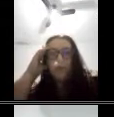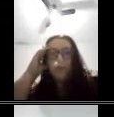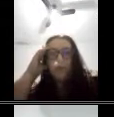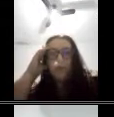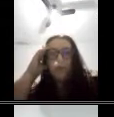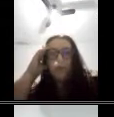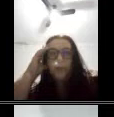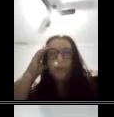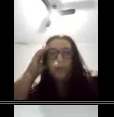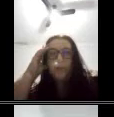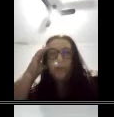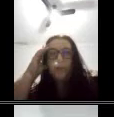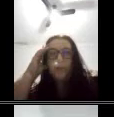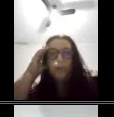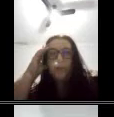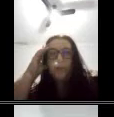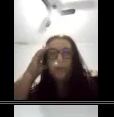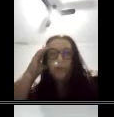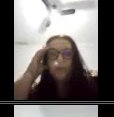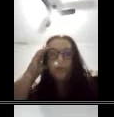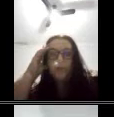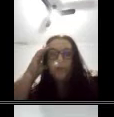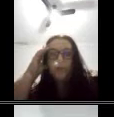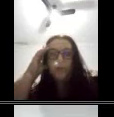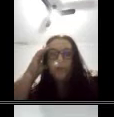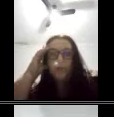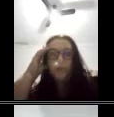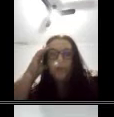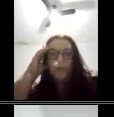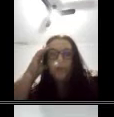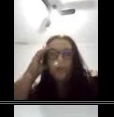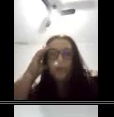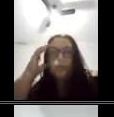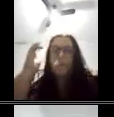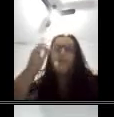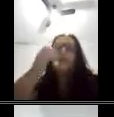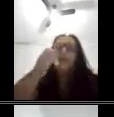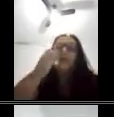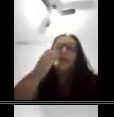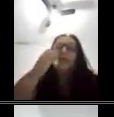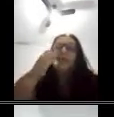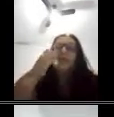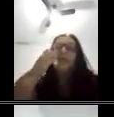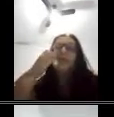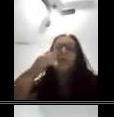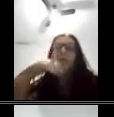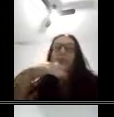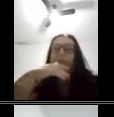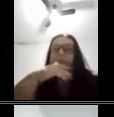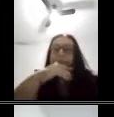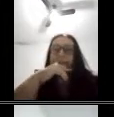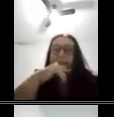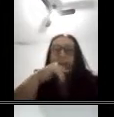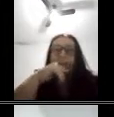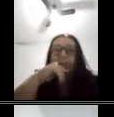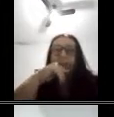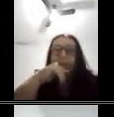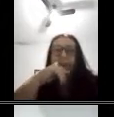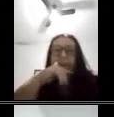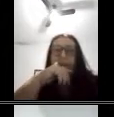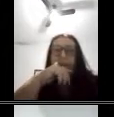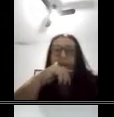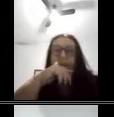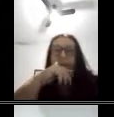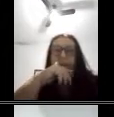está presente, nós vamos ver isso mais adiante, mas ela é mais fácil de ser visualizada mesmo do que